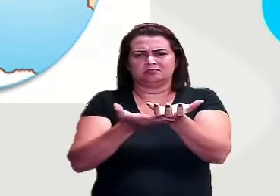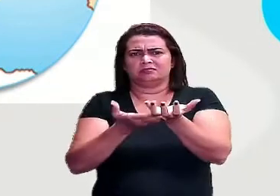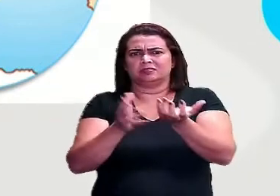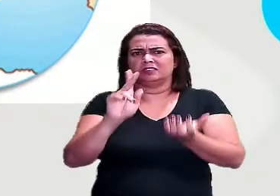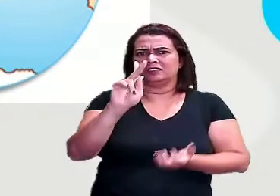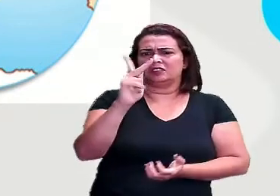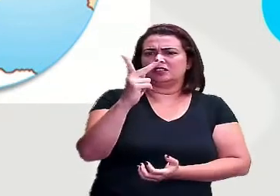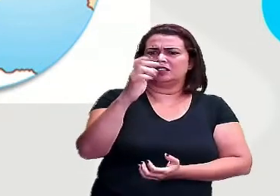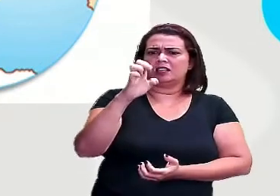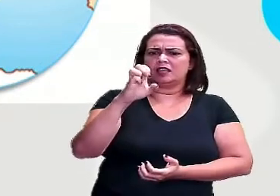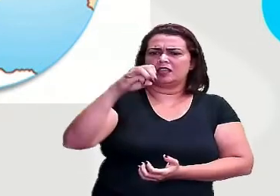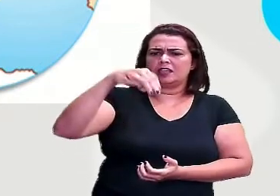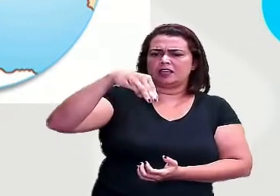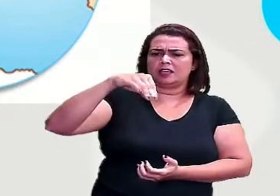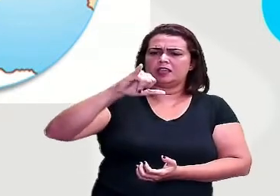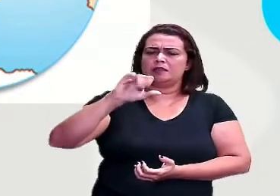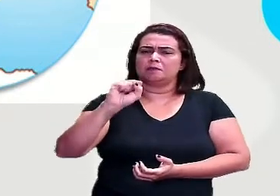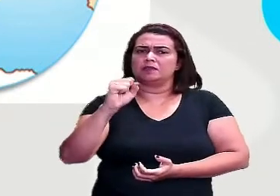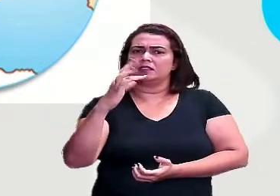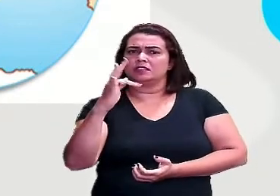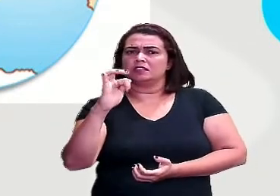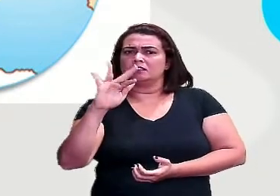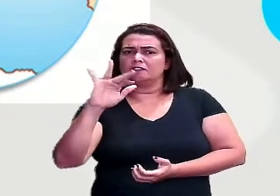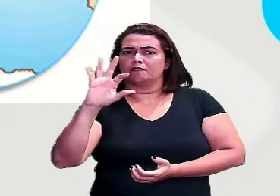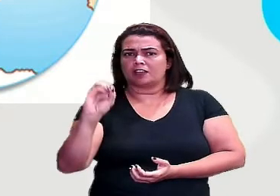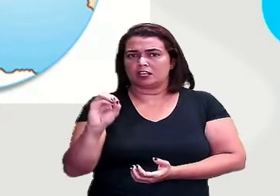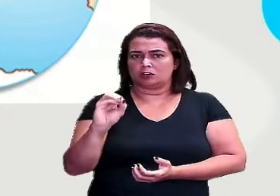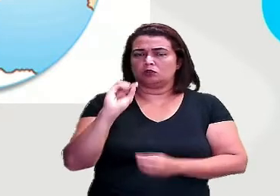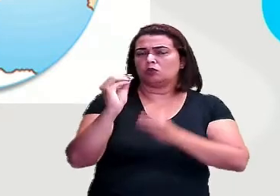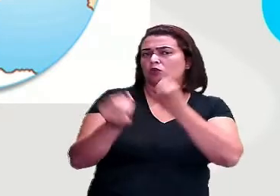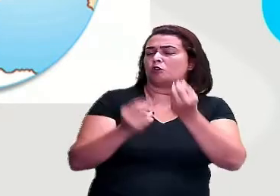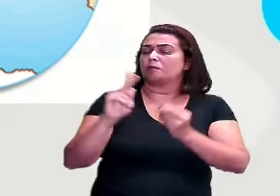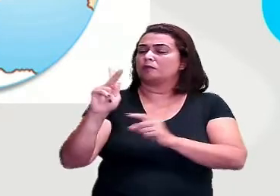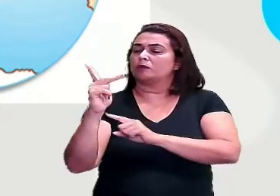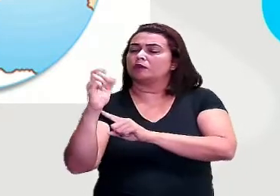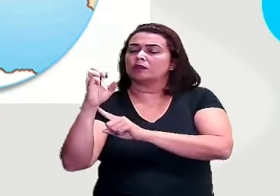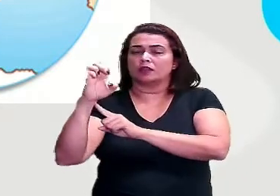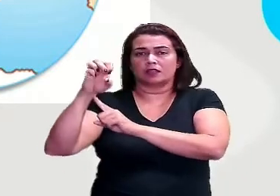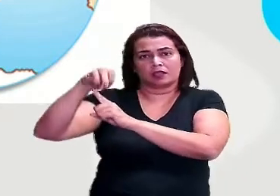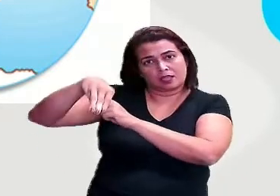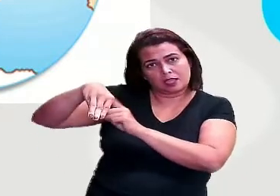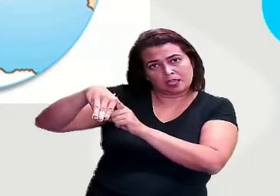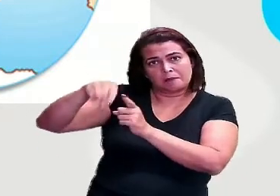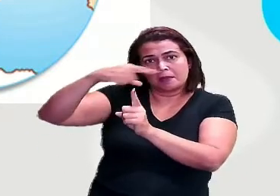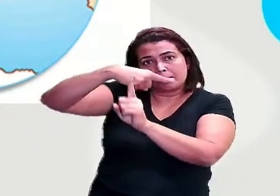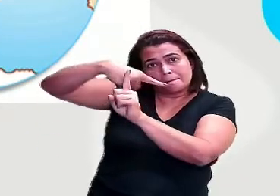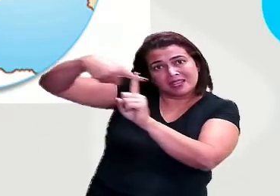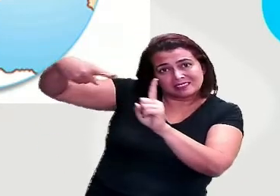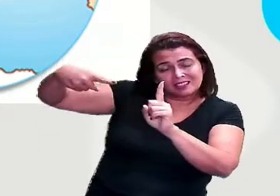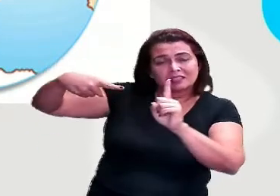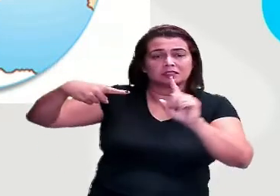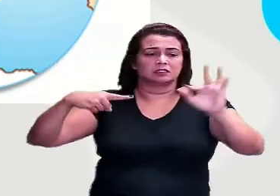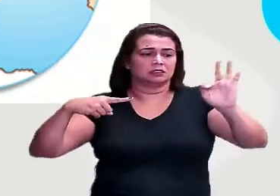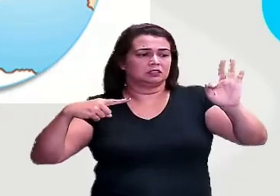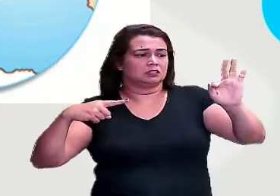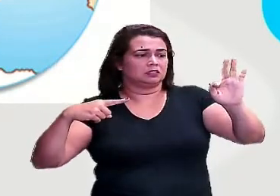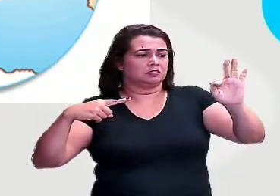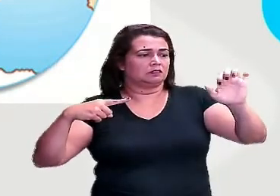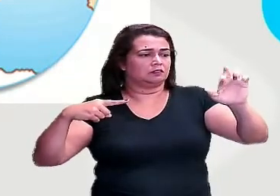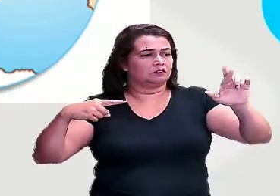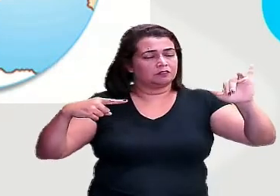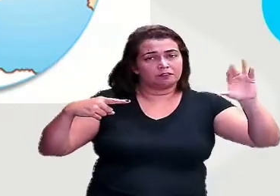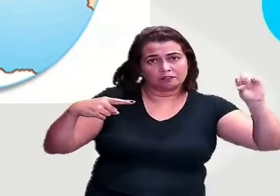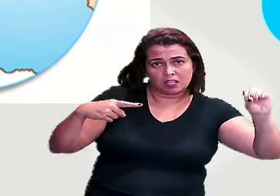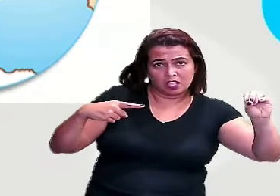é de metade, esférios vem de esfera. Então, são metades de esferas, né? E esses hemisférios, eles podem ser